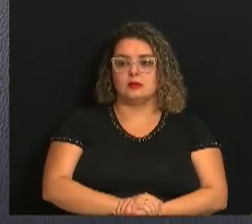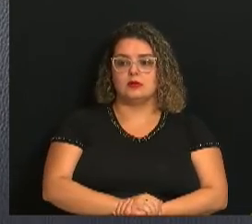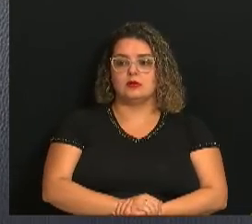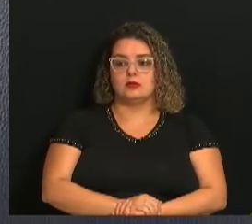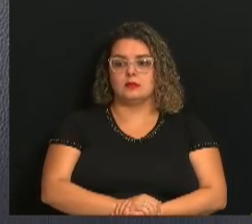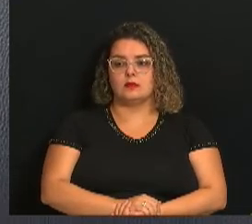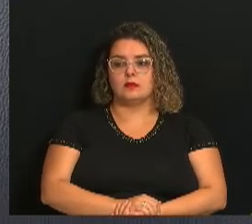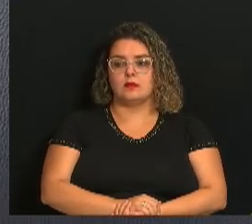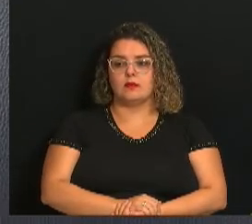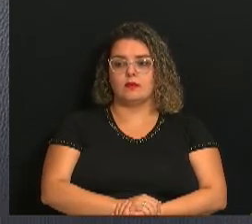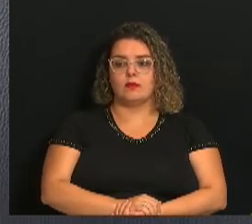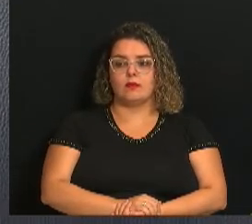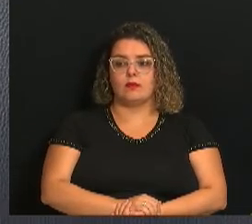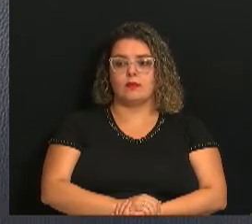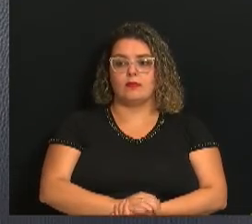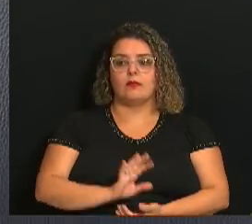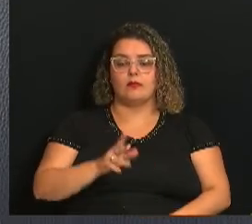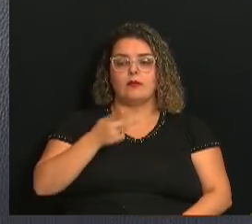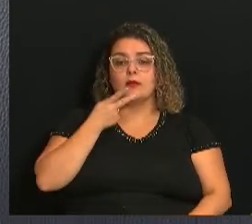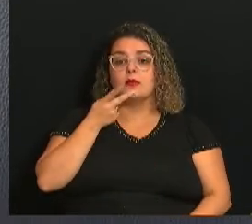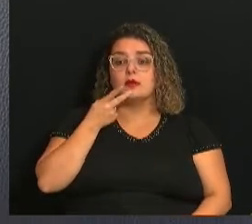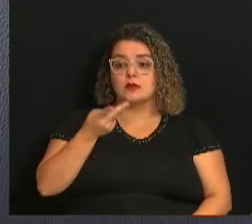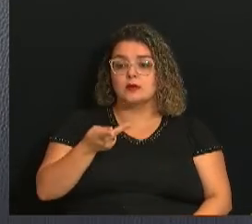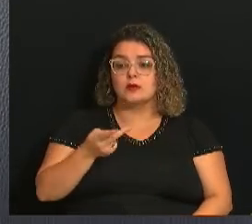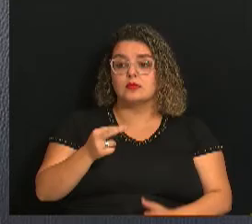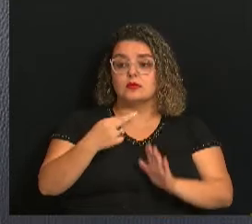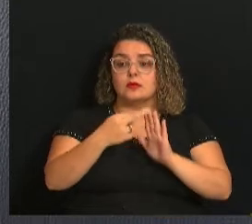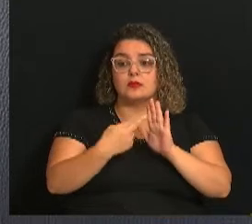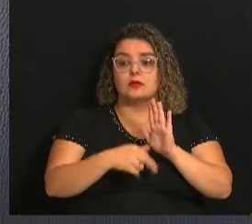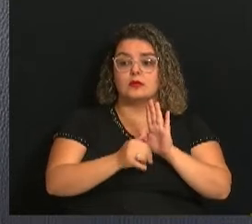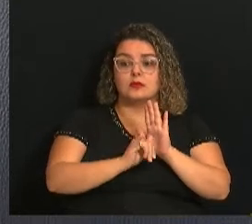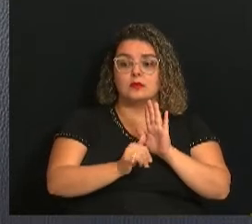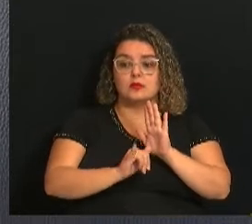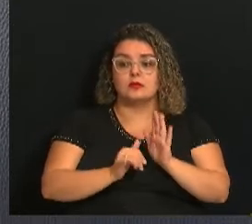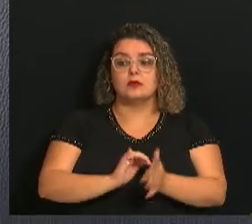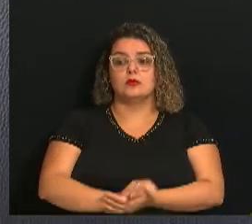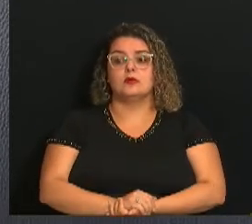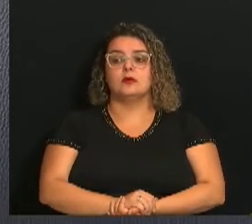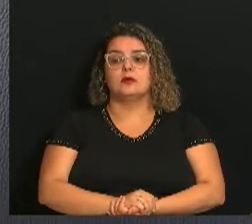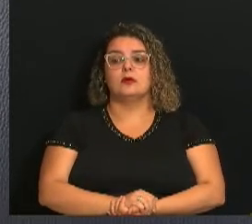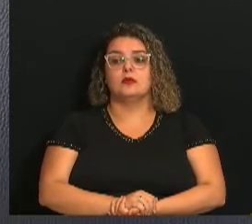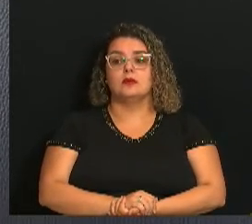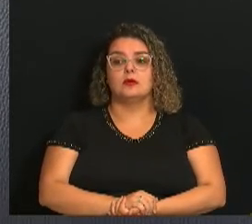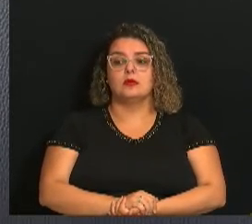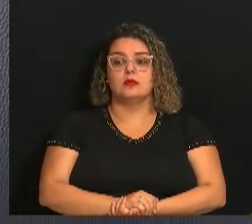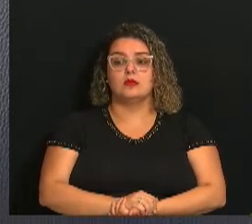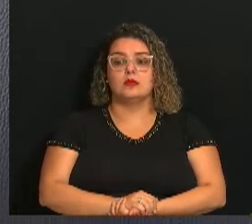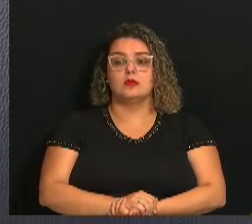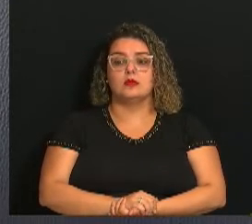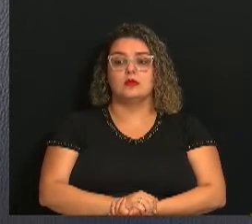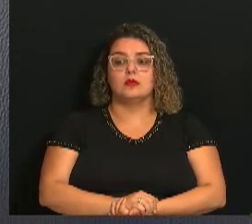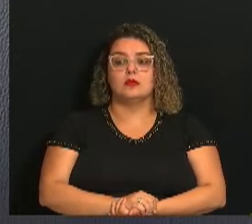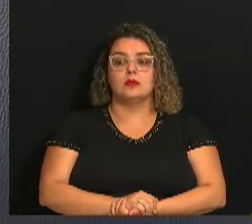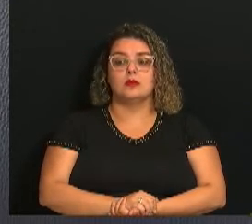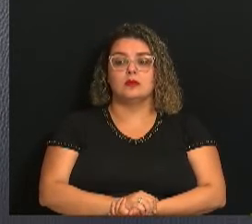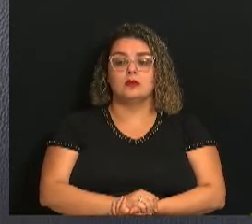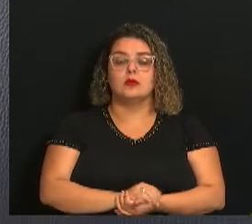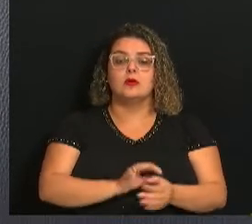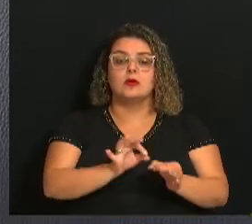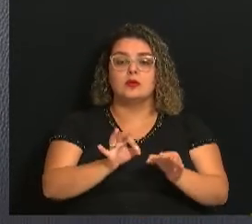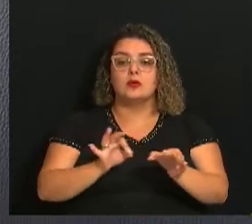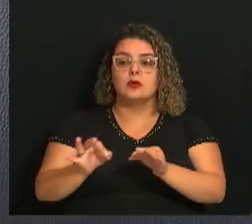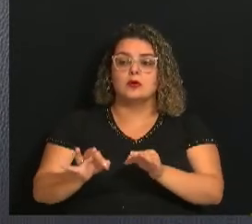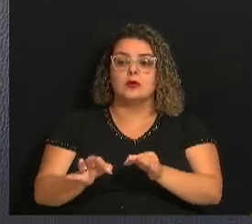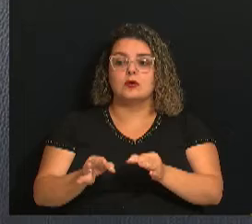já deve ter falado contigo sobre isso. A gente vai fazer um relatório. E a gente está fazendo, a gente está organizando da seguinte